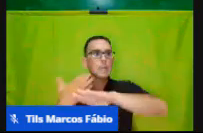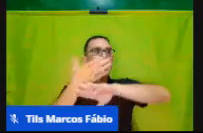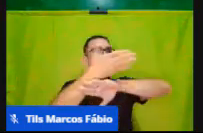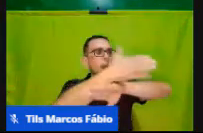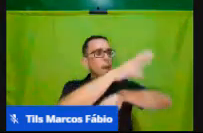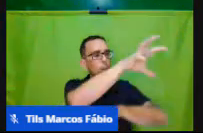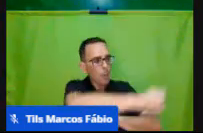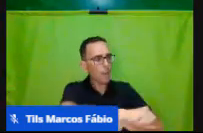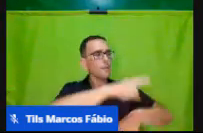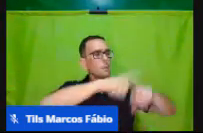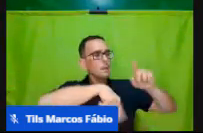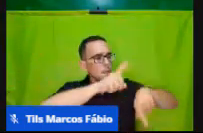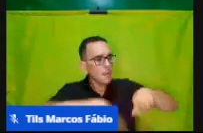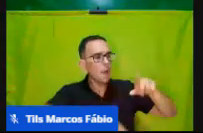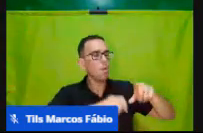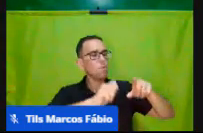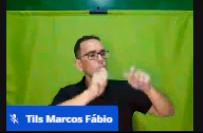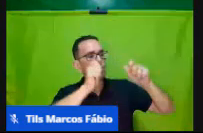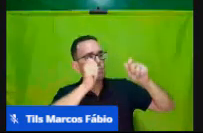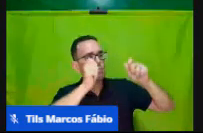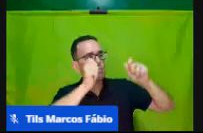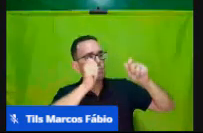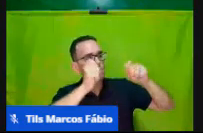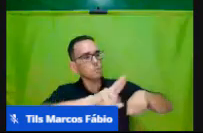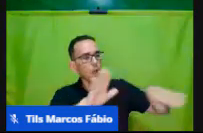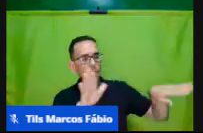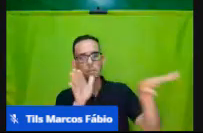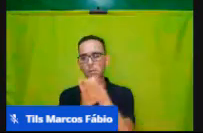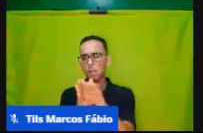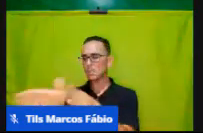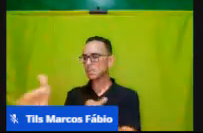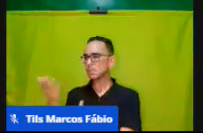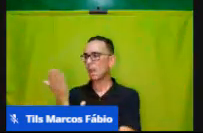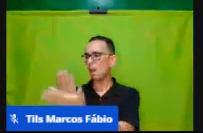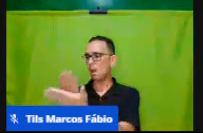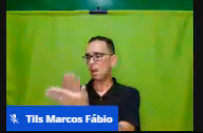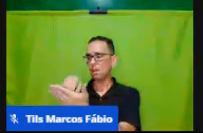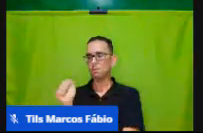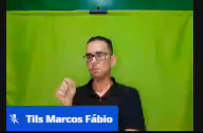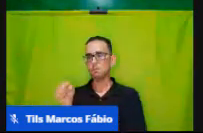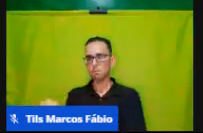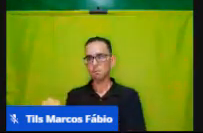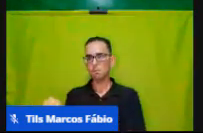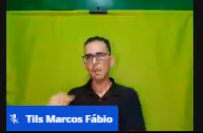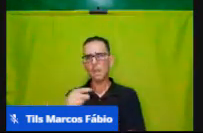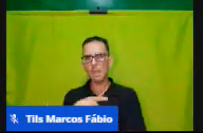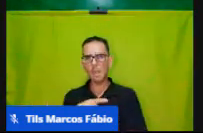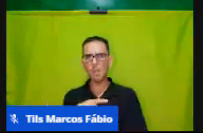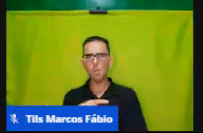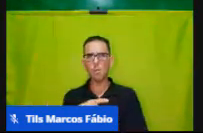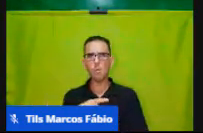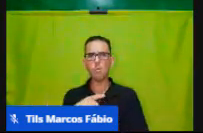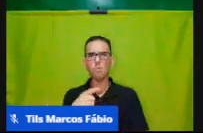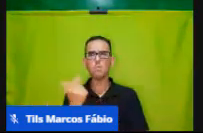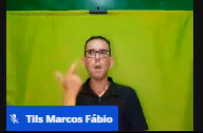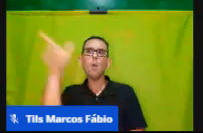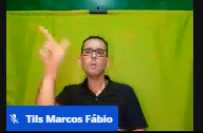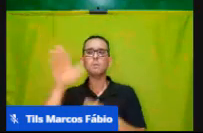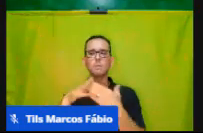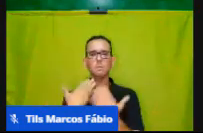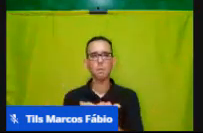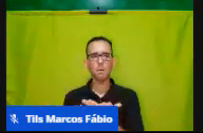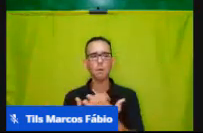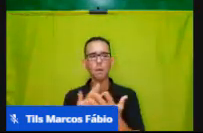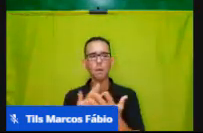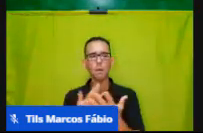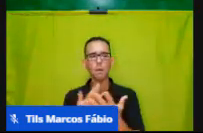material. Eu lembro de trabalhar isso muito no Frederico Soares. Eu trabalhei bastante tempo lá, né? Então eu ia lá, falar com o